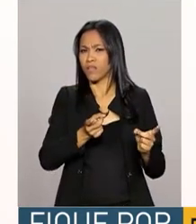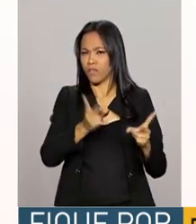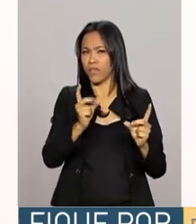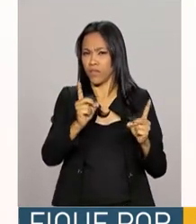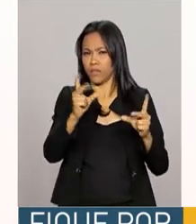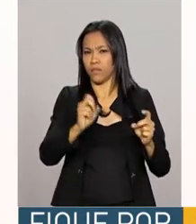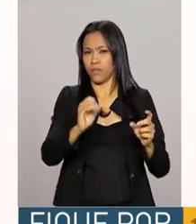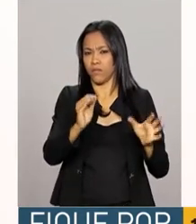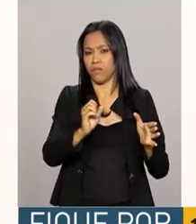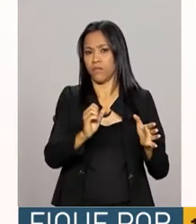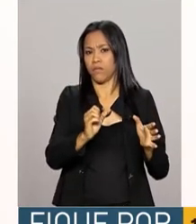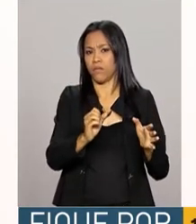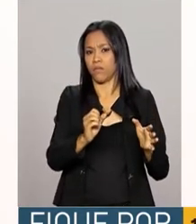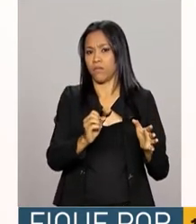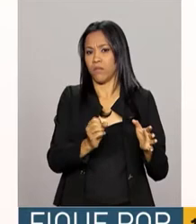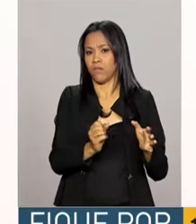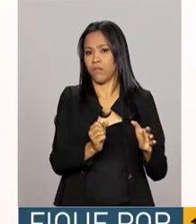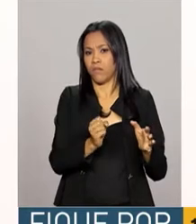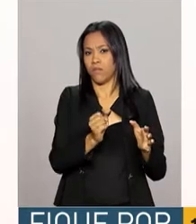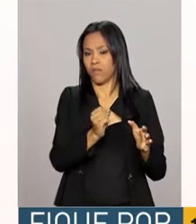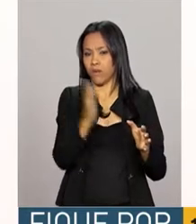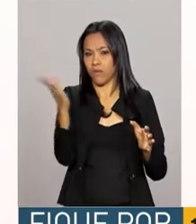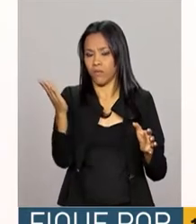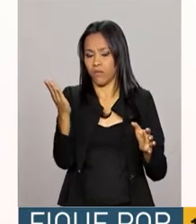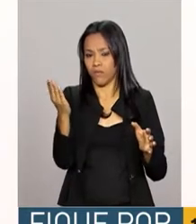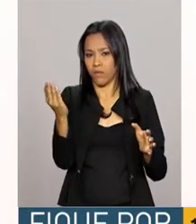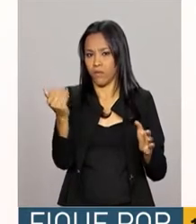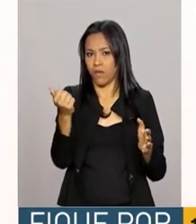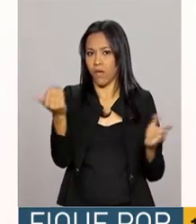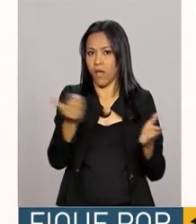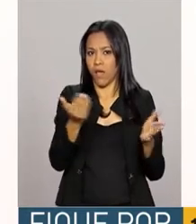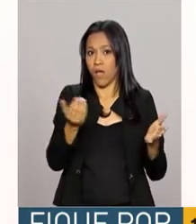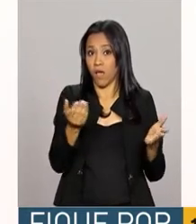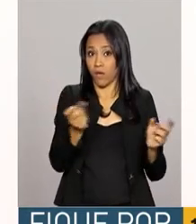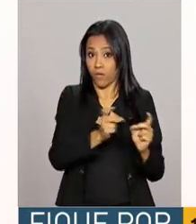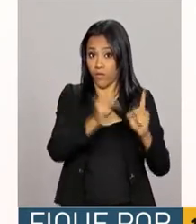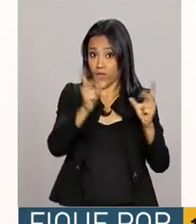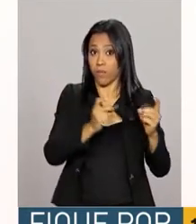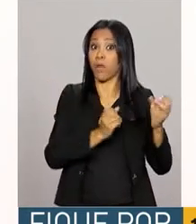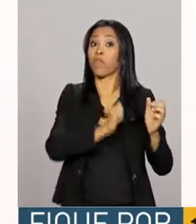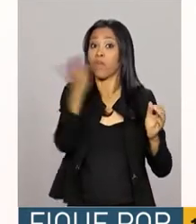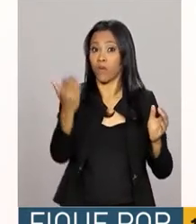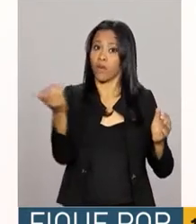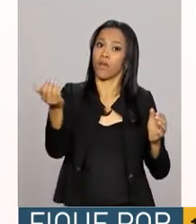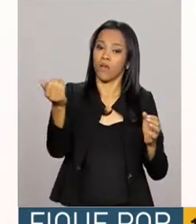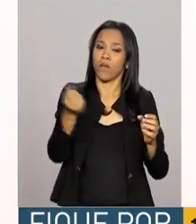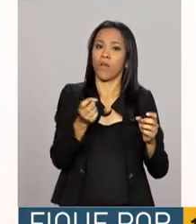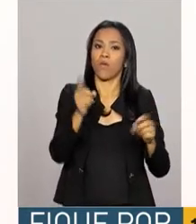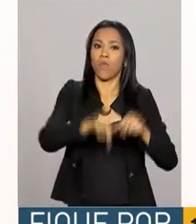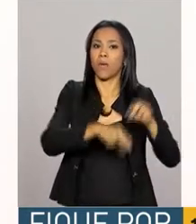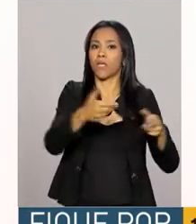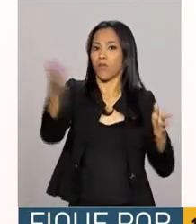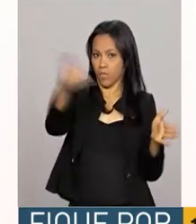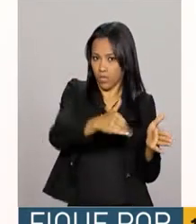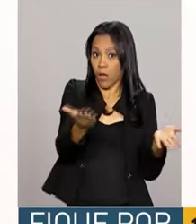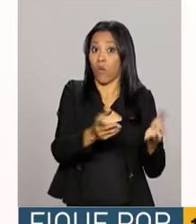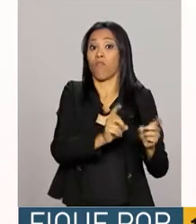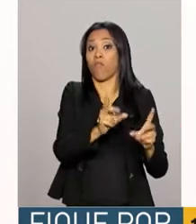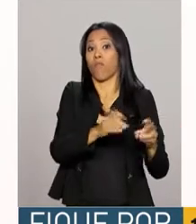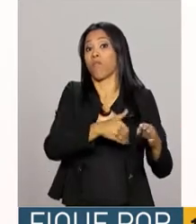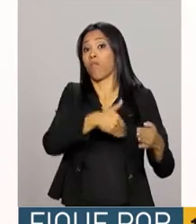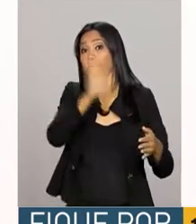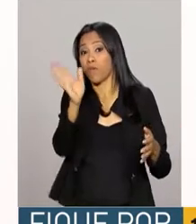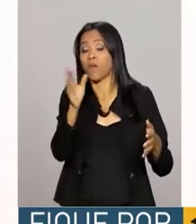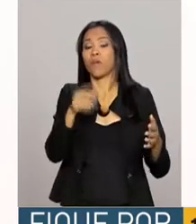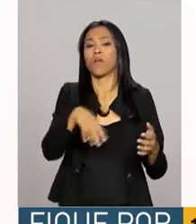isso é então agora falei da as importações por exemplo foram de 53 bilhões para